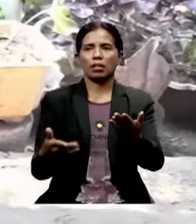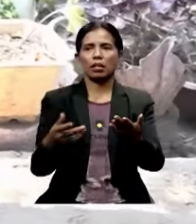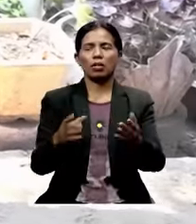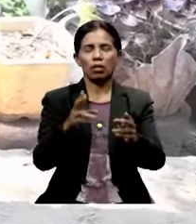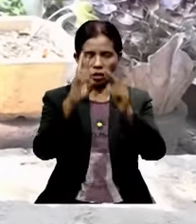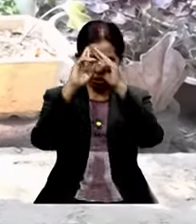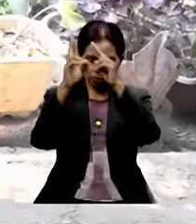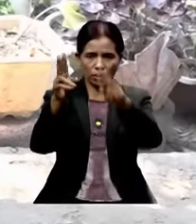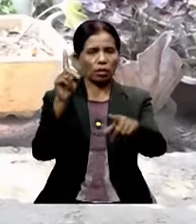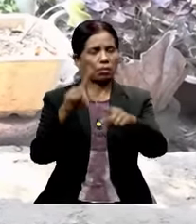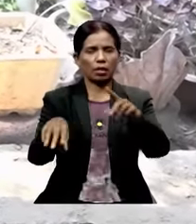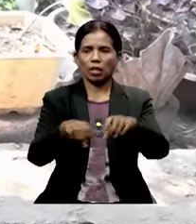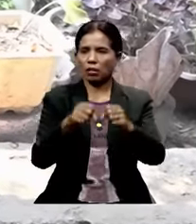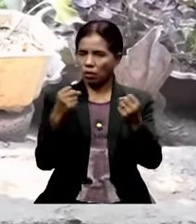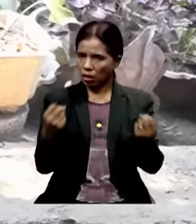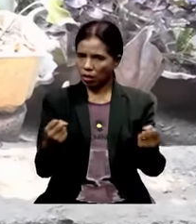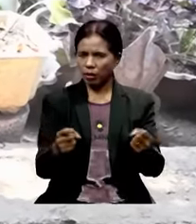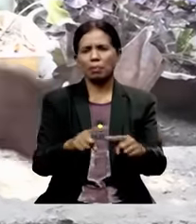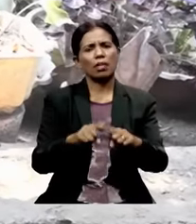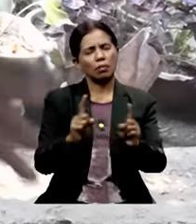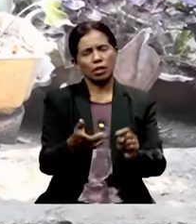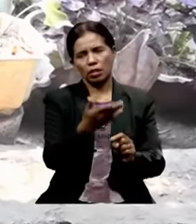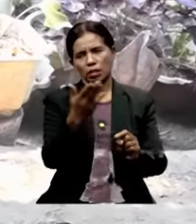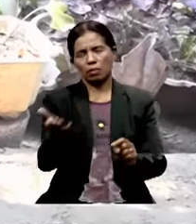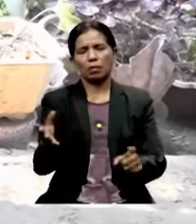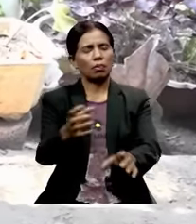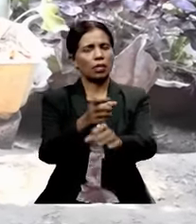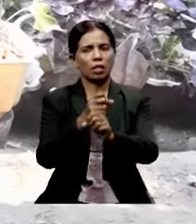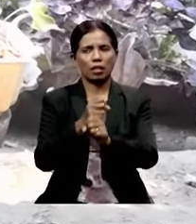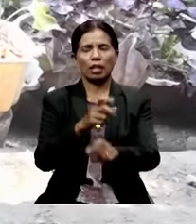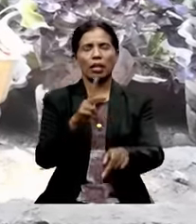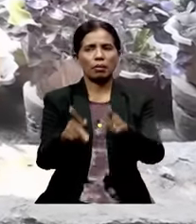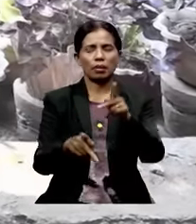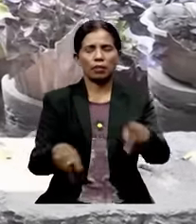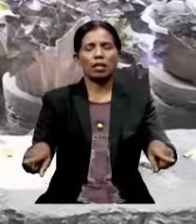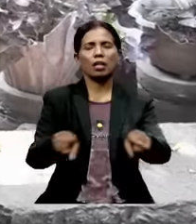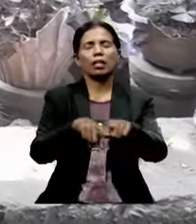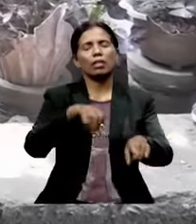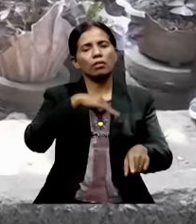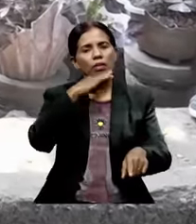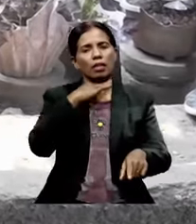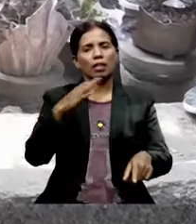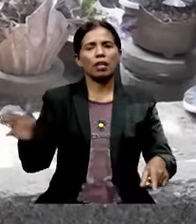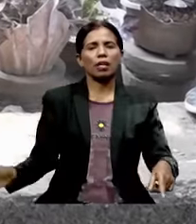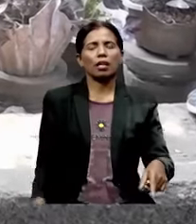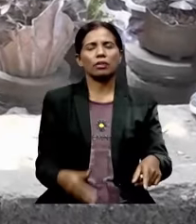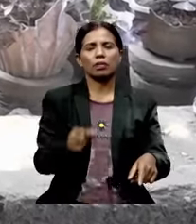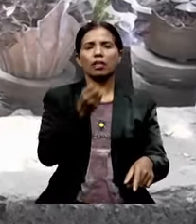Estrela. Mas e me nessa boa tira que é mas né, fahiga, asuga,